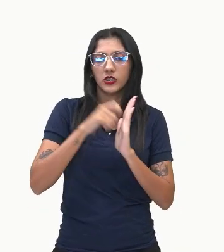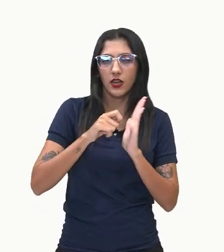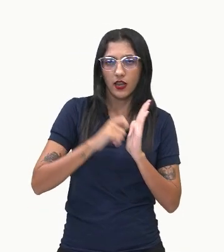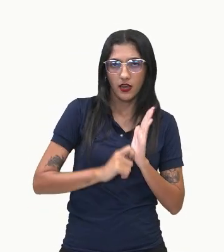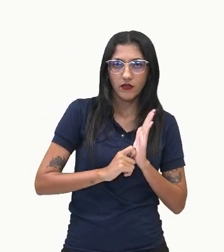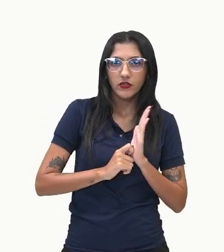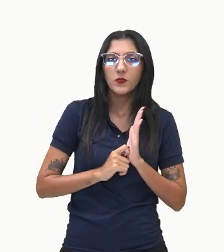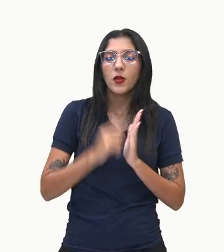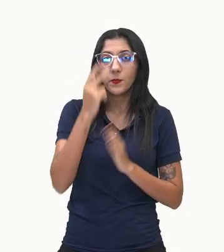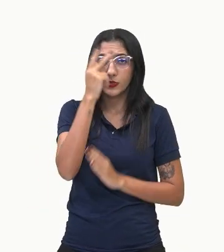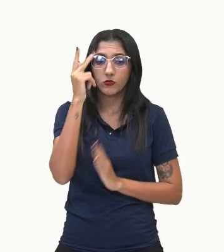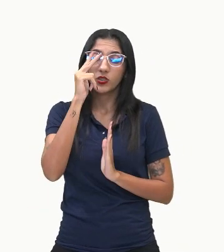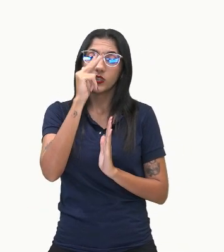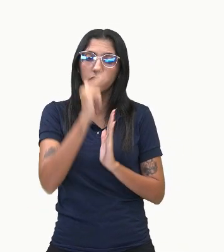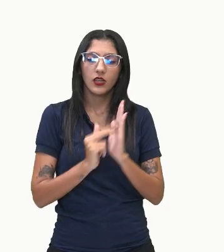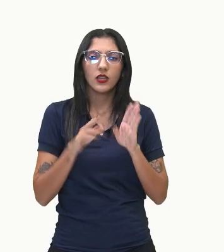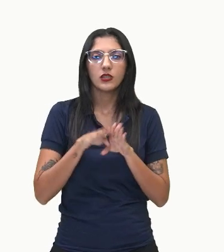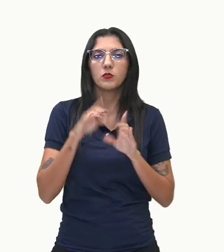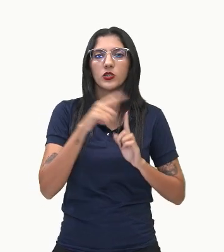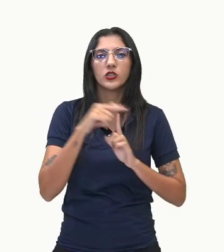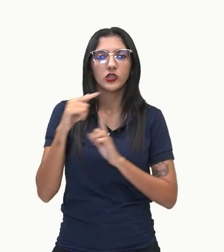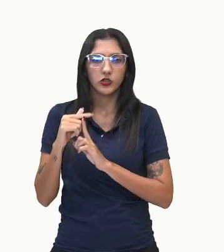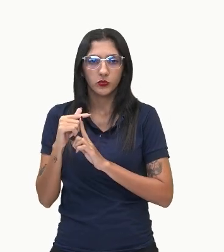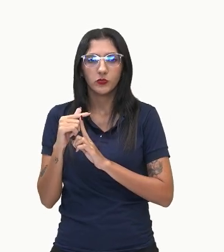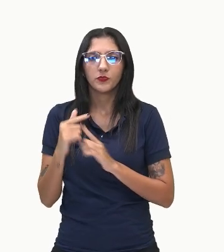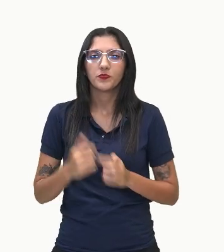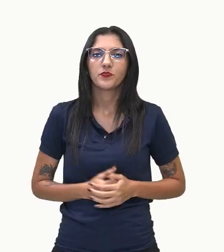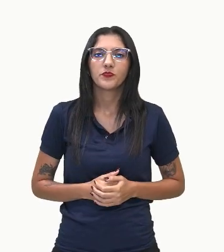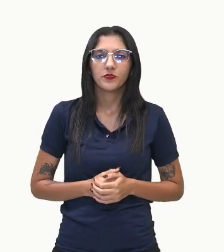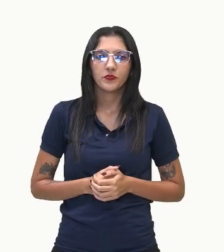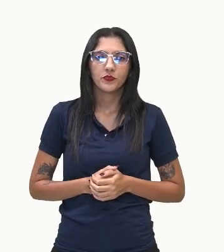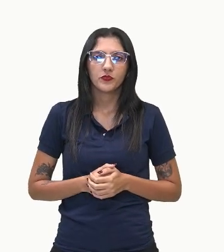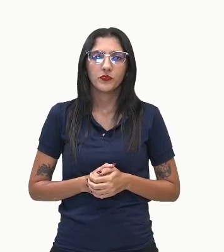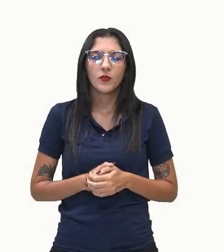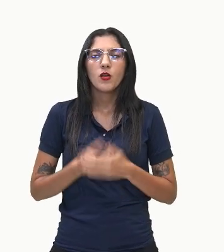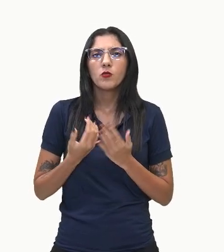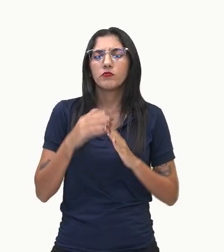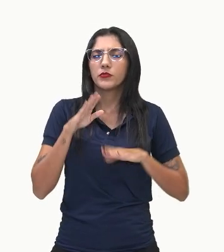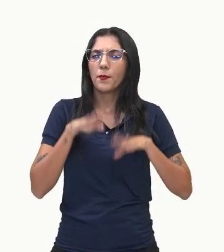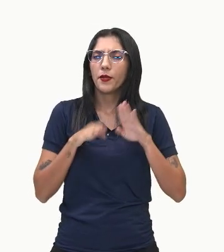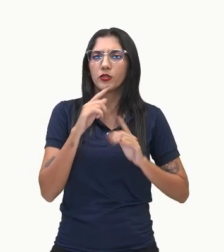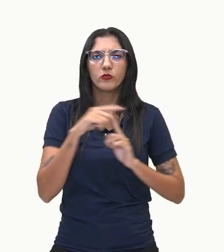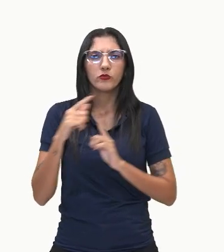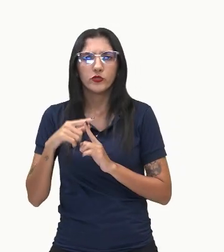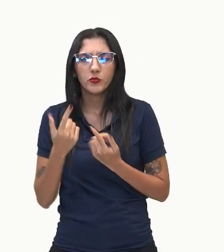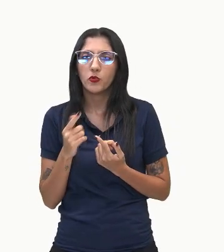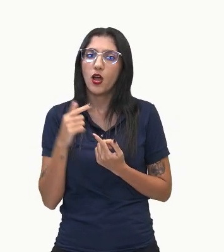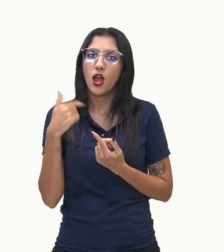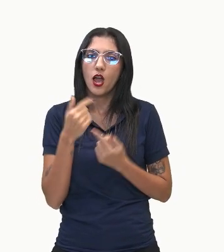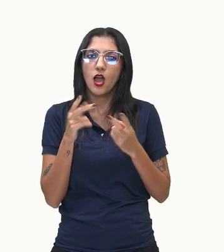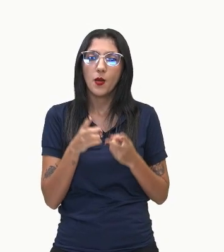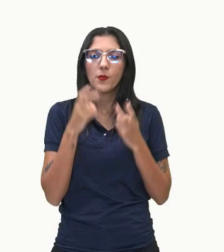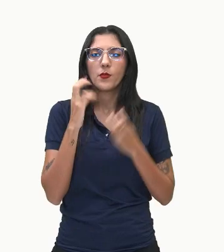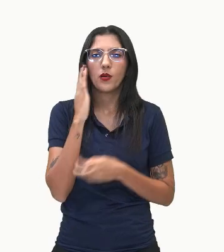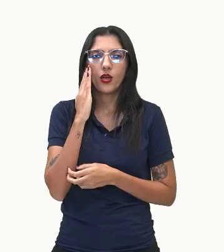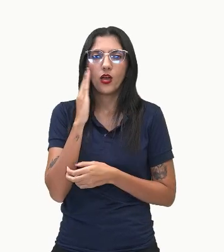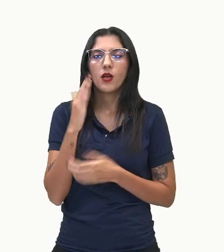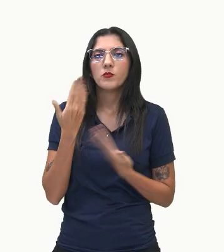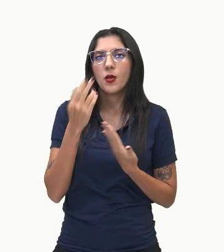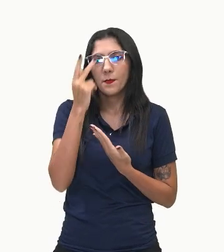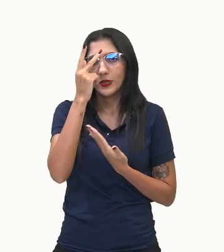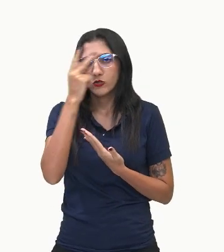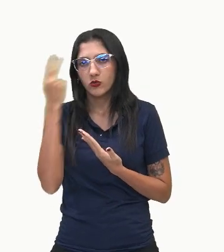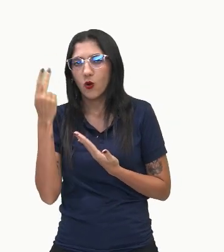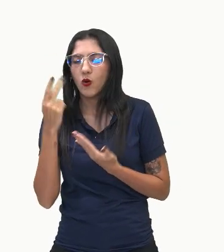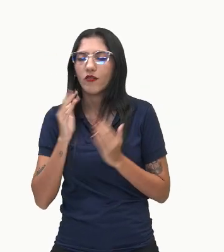de linguagem. E esse tipo de linguagem que eu vou encontrar no texto vai revelar quem está falando, para